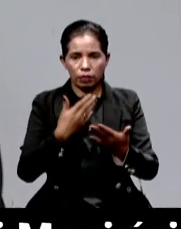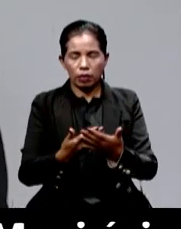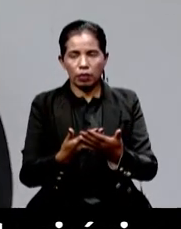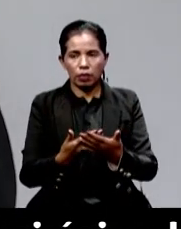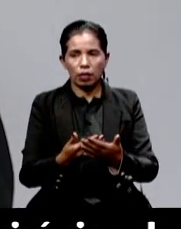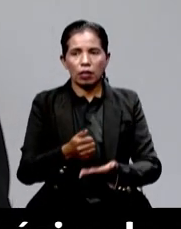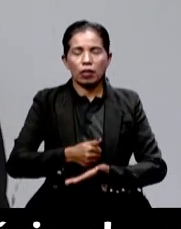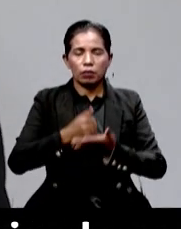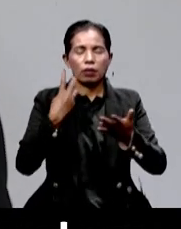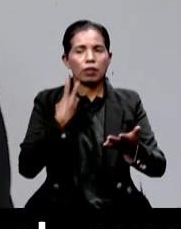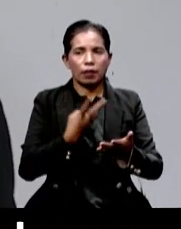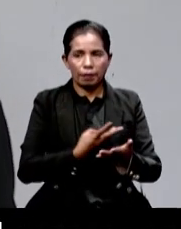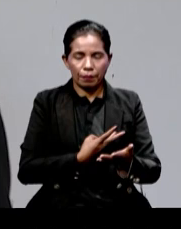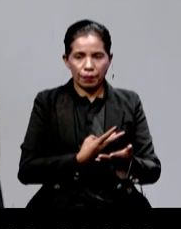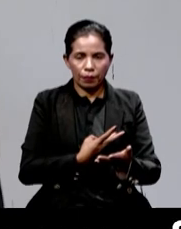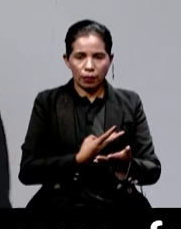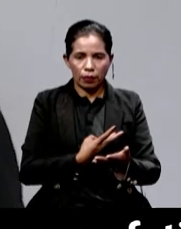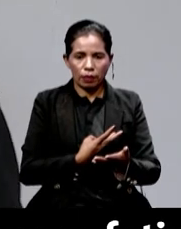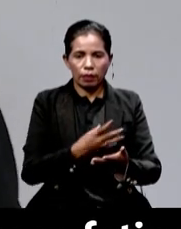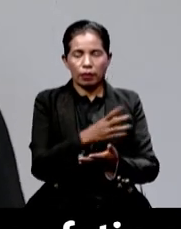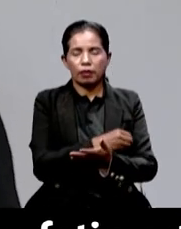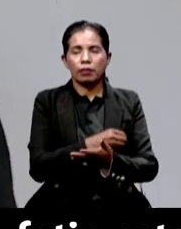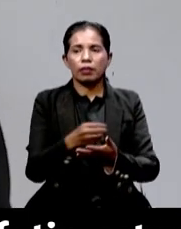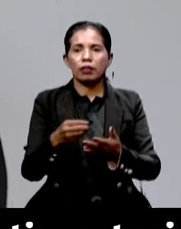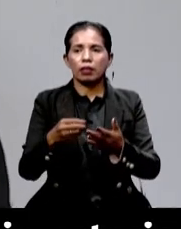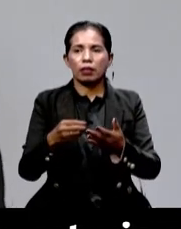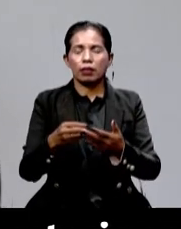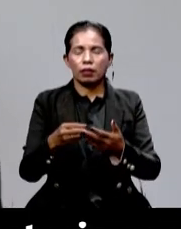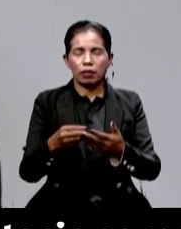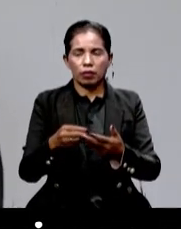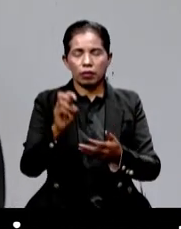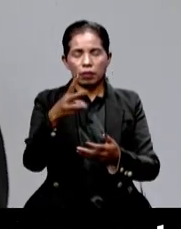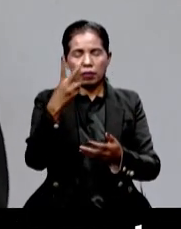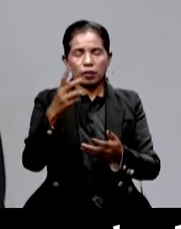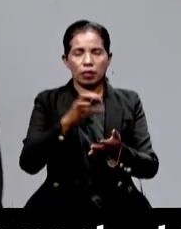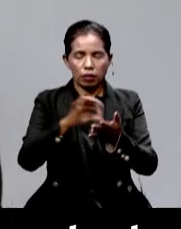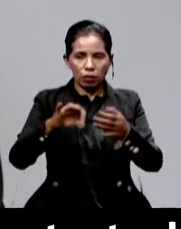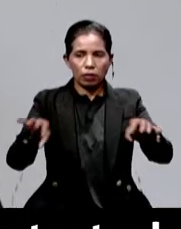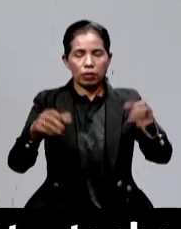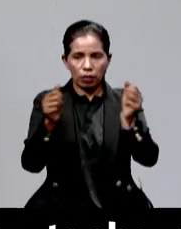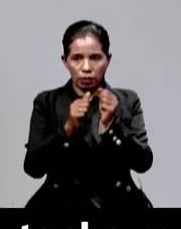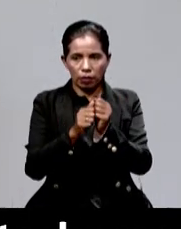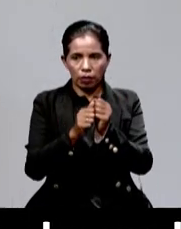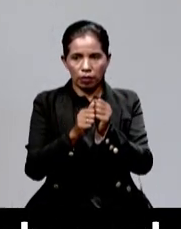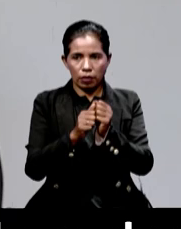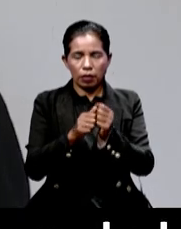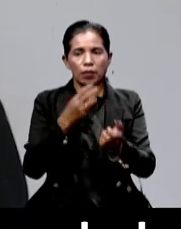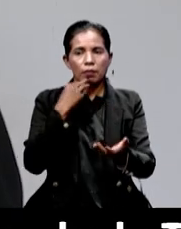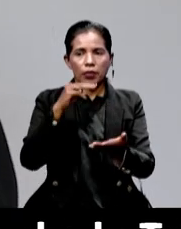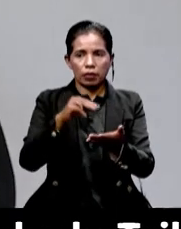durante ne apoio nami no ohin dia doji asino na contrato no messaging